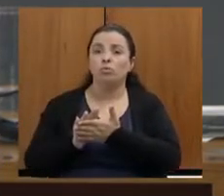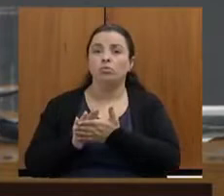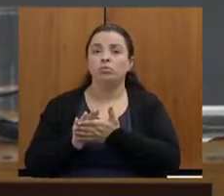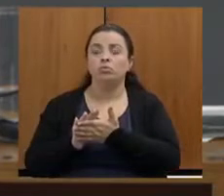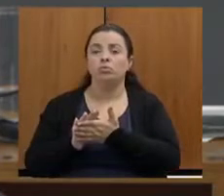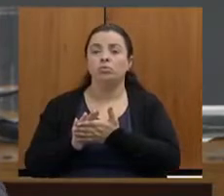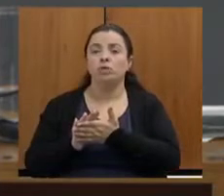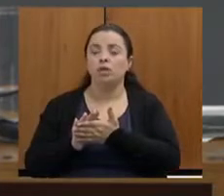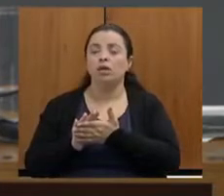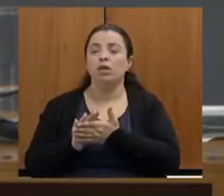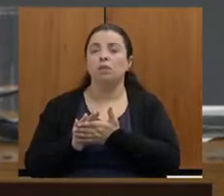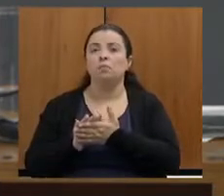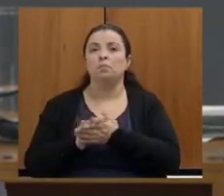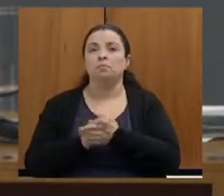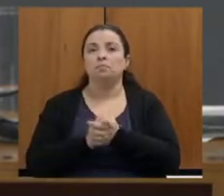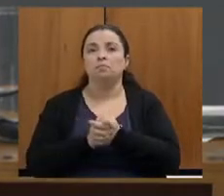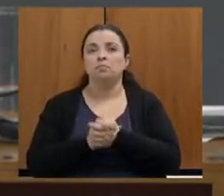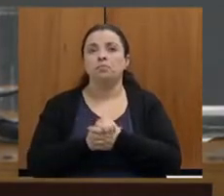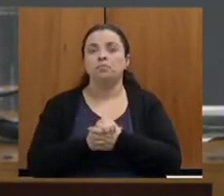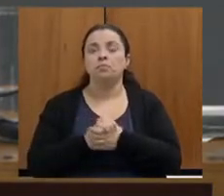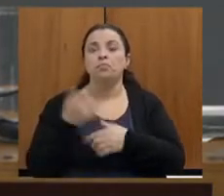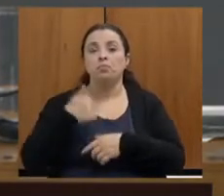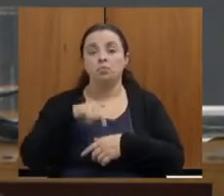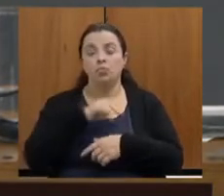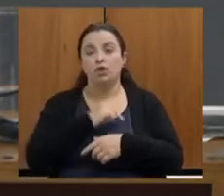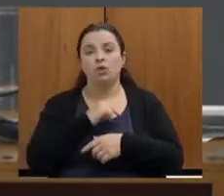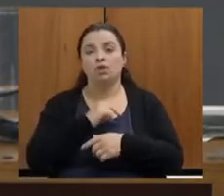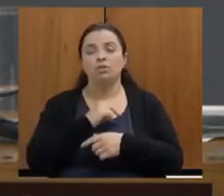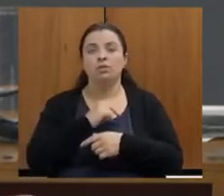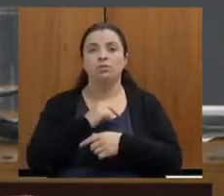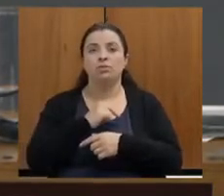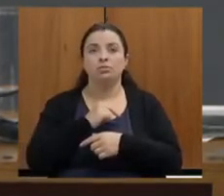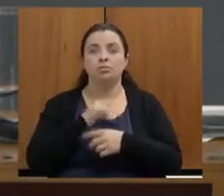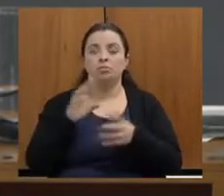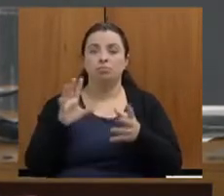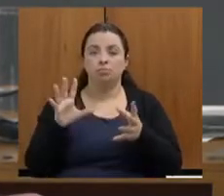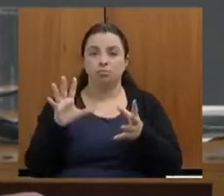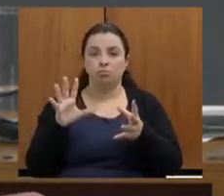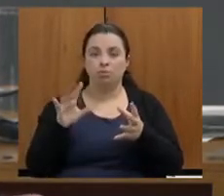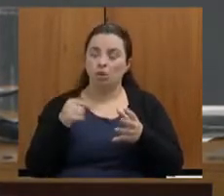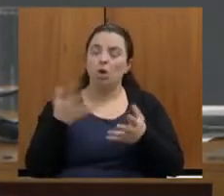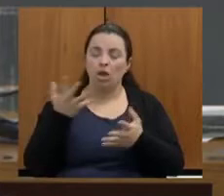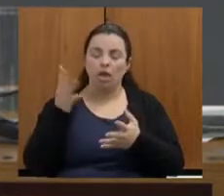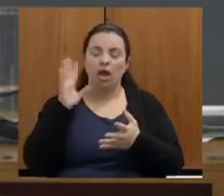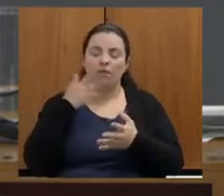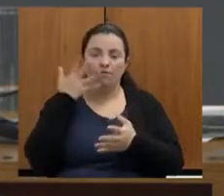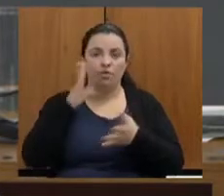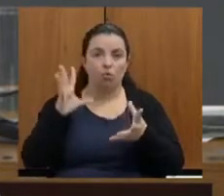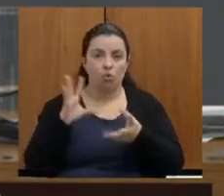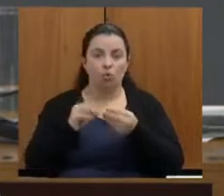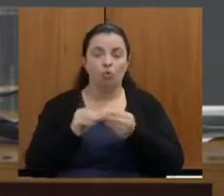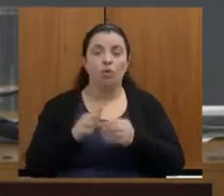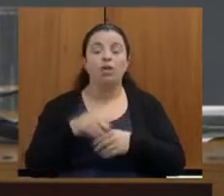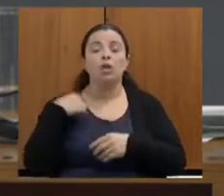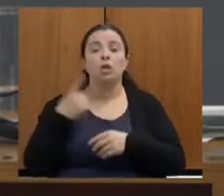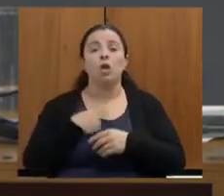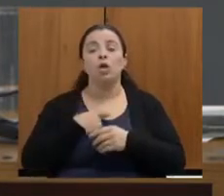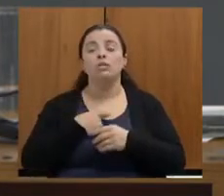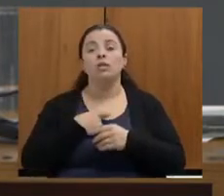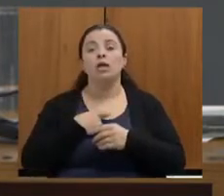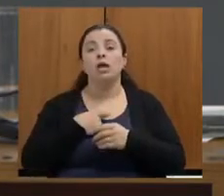pro vamos foram unidade nosso para si para que concluindo hoje apresentamos com o